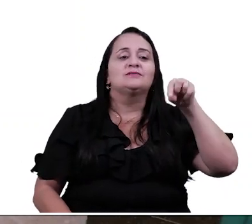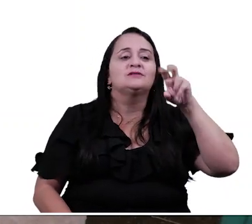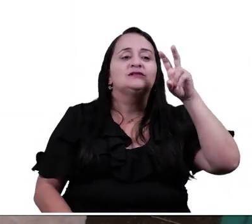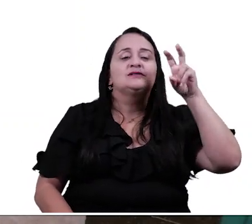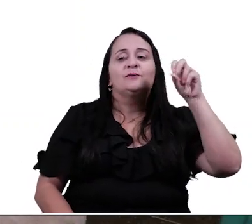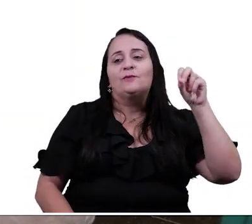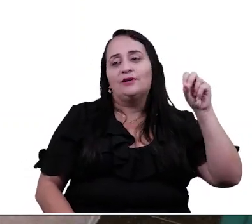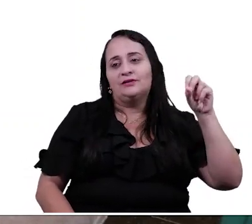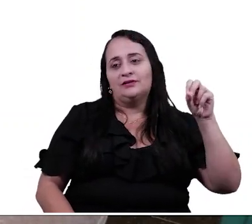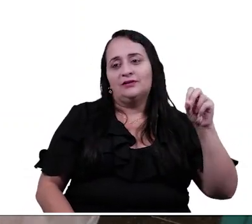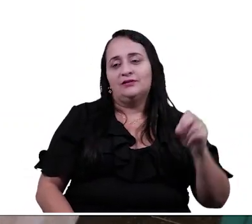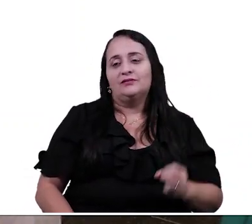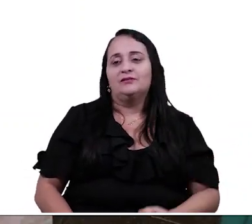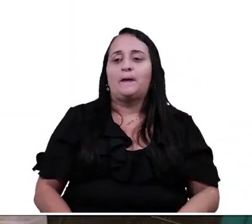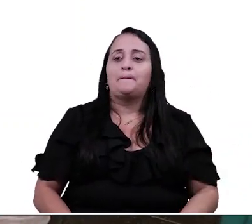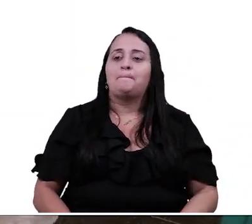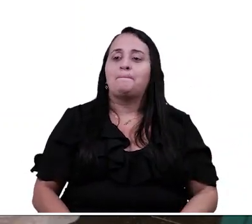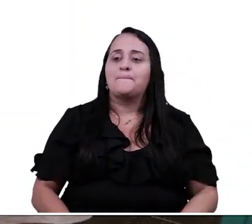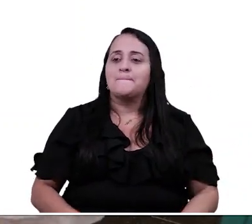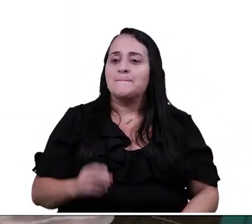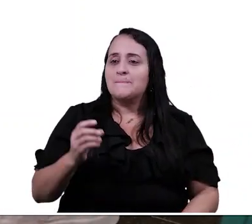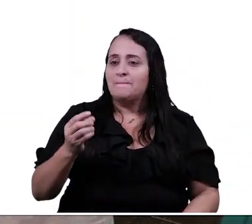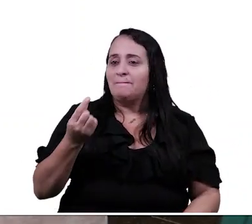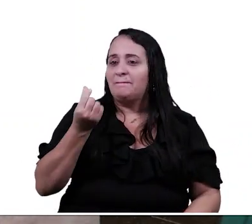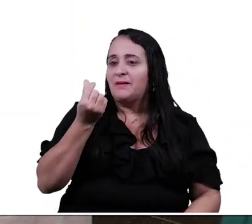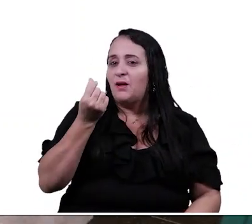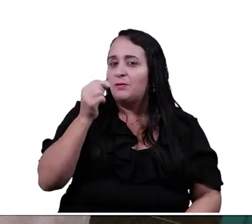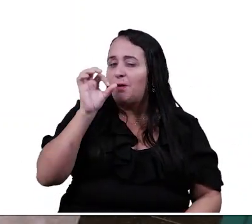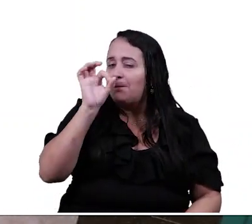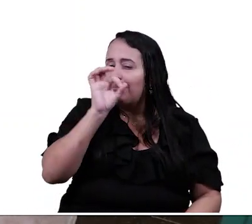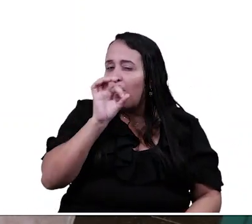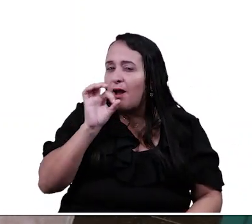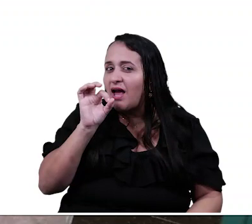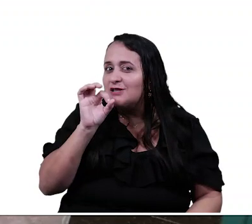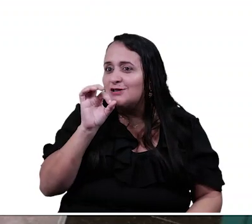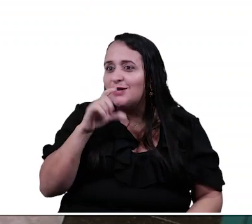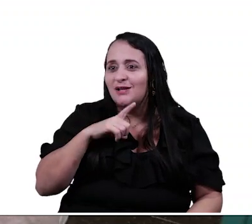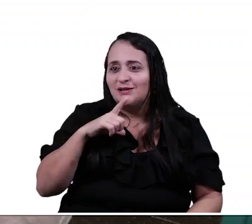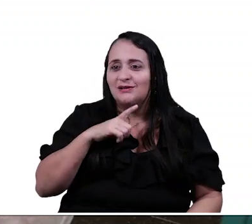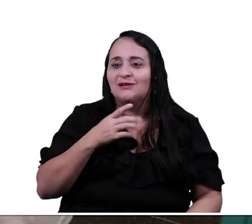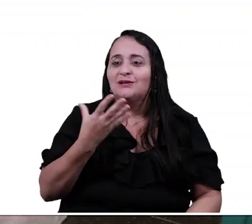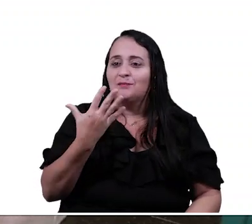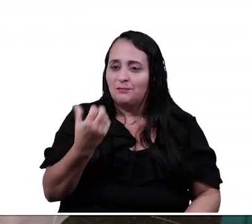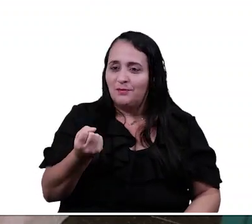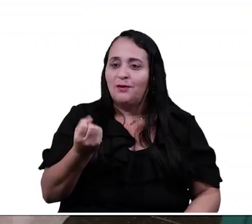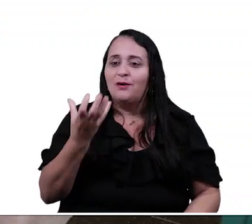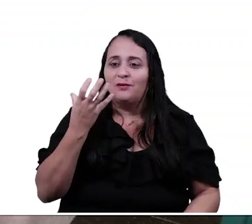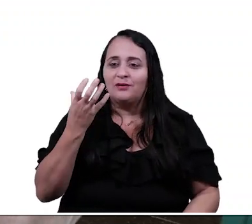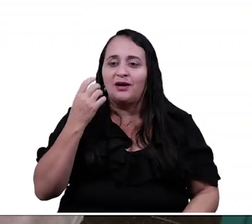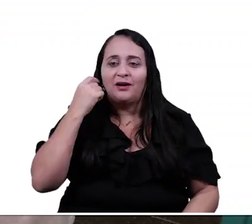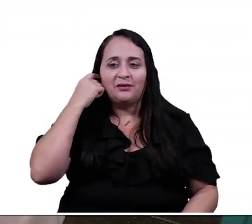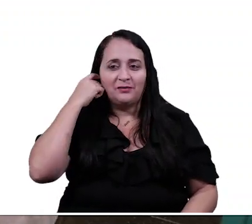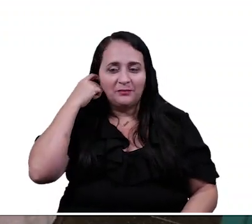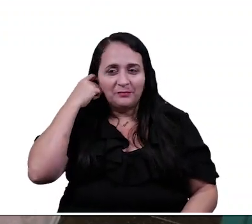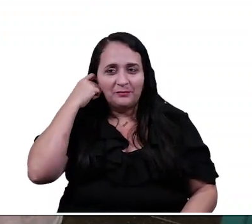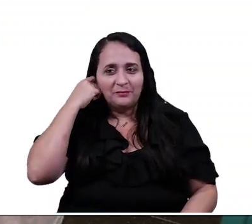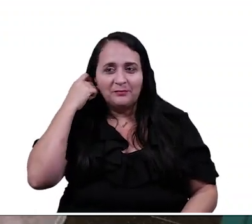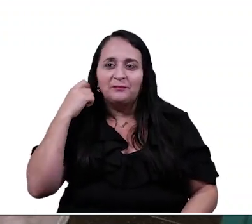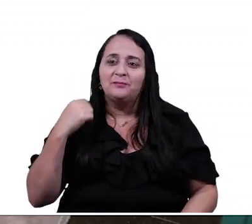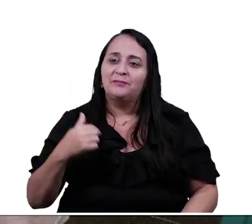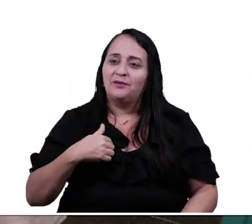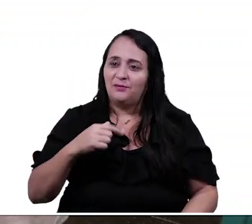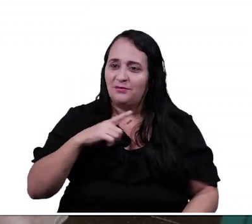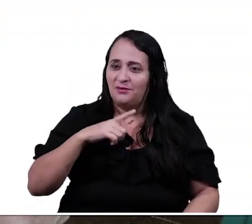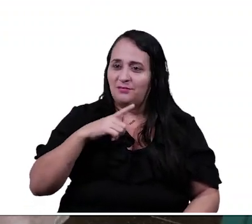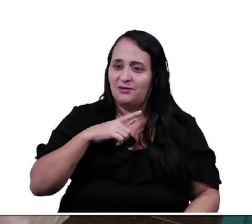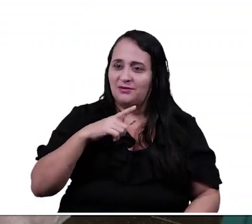R$5,50. Pronto. Okay, vou ajudar o senhor. Pronto. Tem umas moedinhas aqui, eu sei que o senhor gosta de será moeda. Será bem-vindo, será bem-vindo. Eu também vou pagar aqui. Moeda,